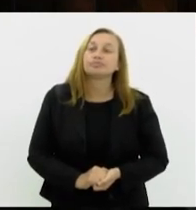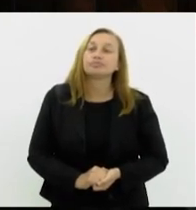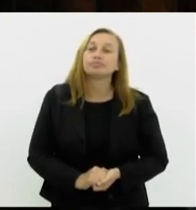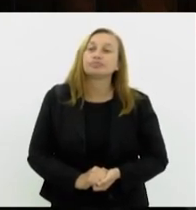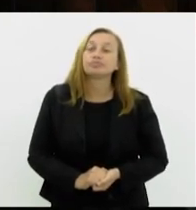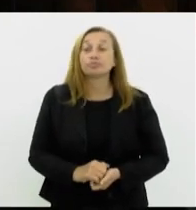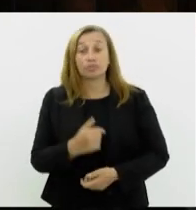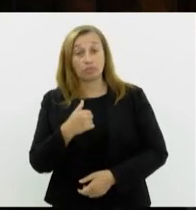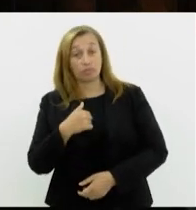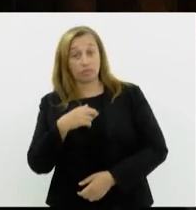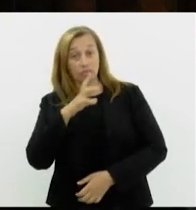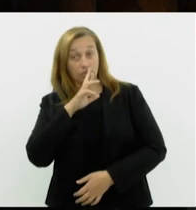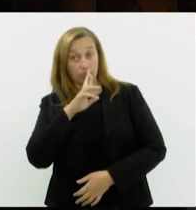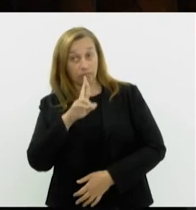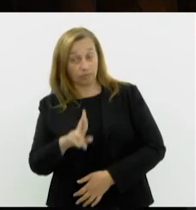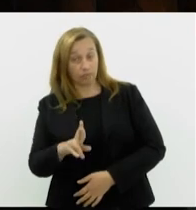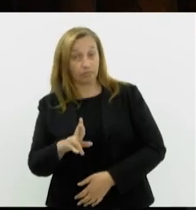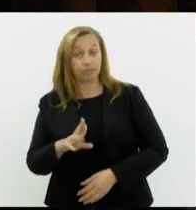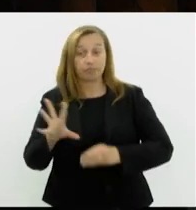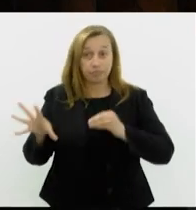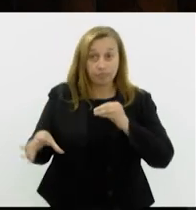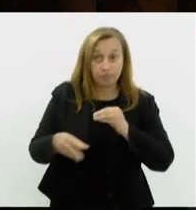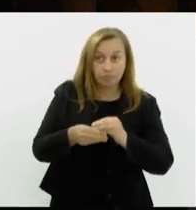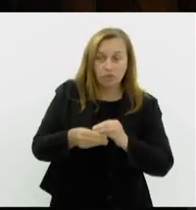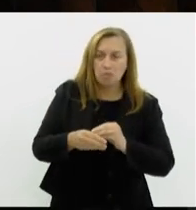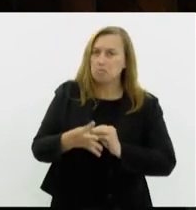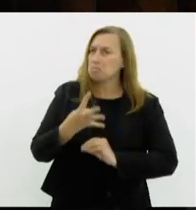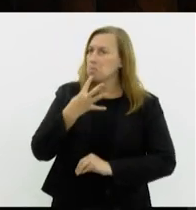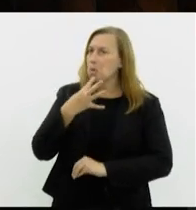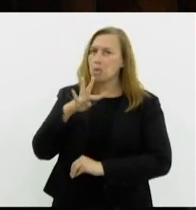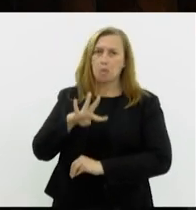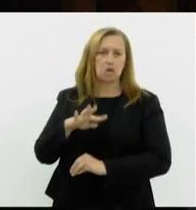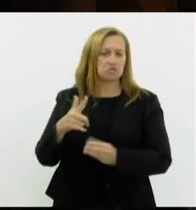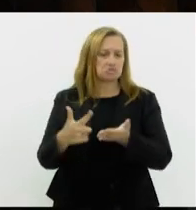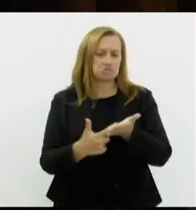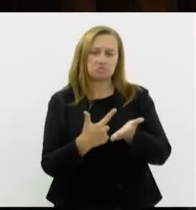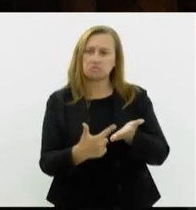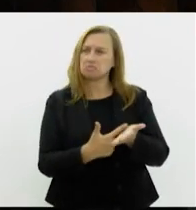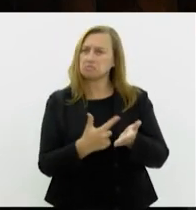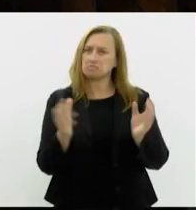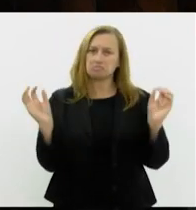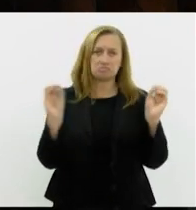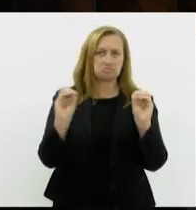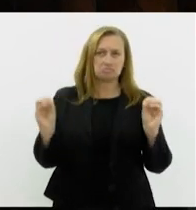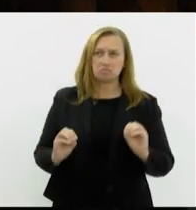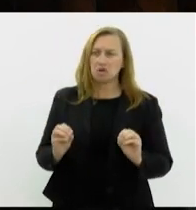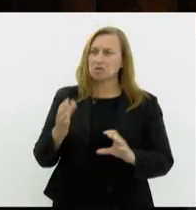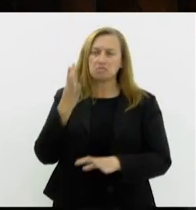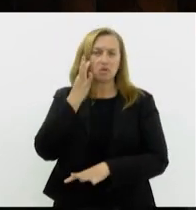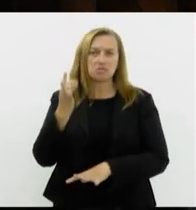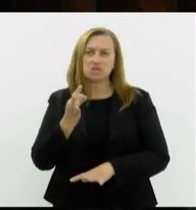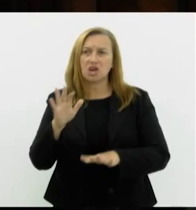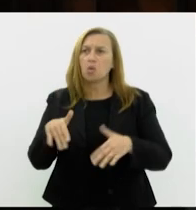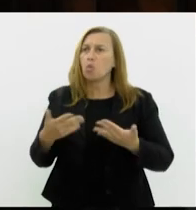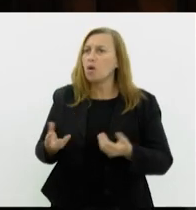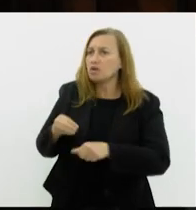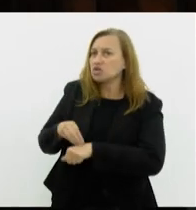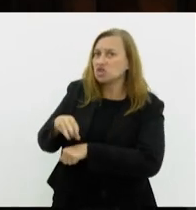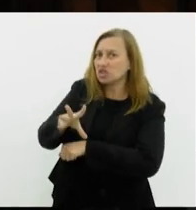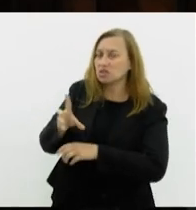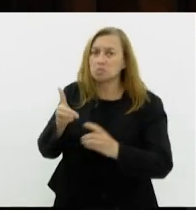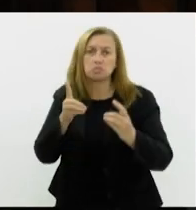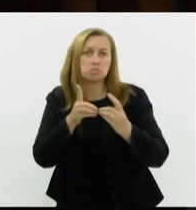eu respondi complementando. Não conheço a obra, não sei qual a sua indicação em termos